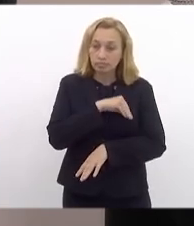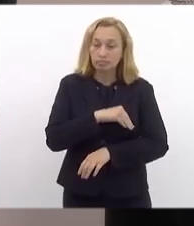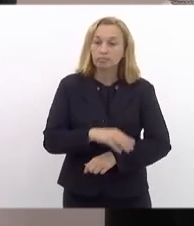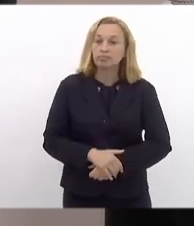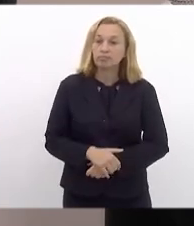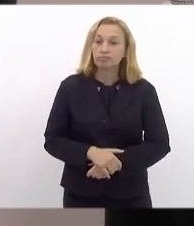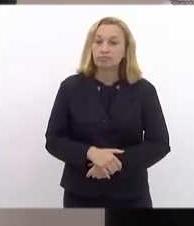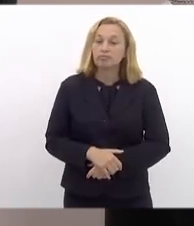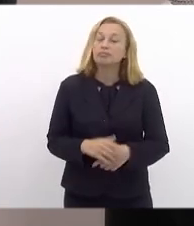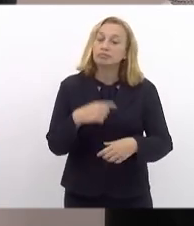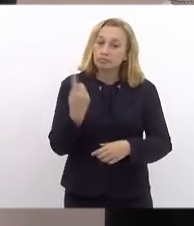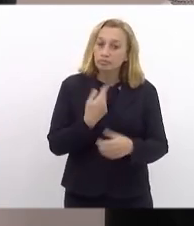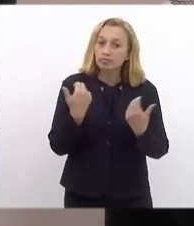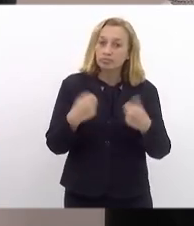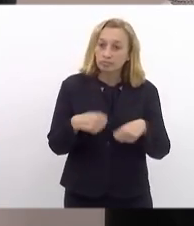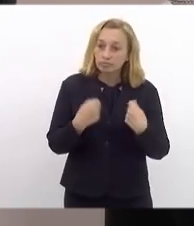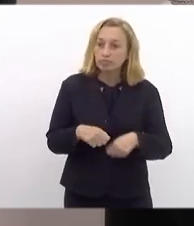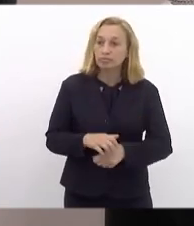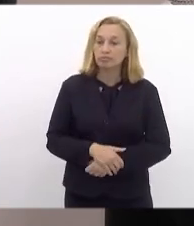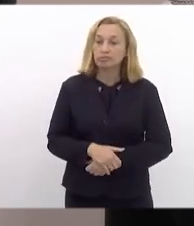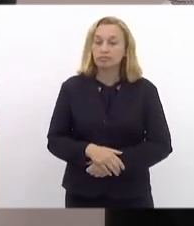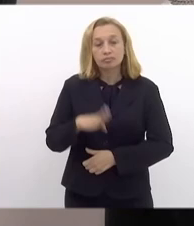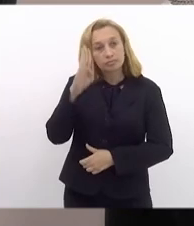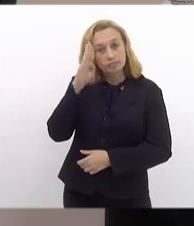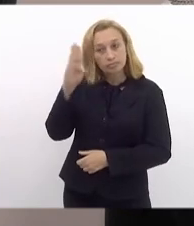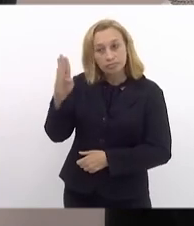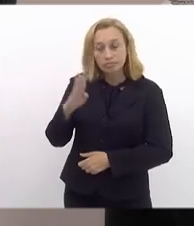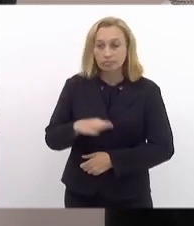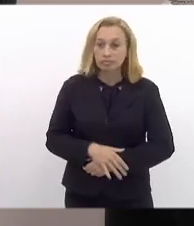estamos precisando principalmente